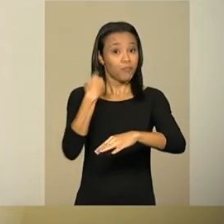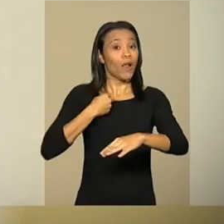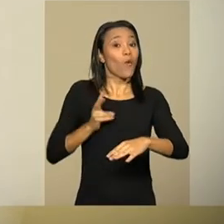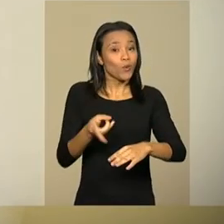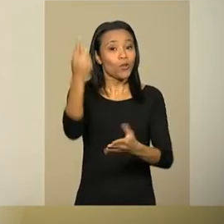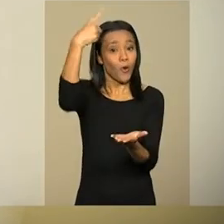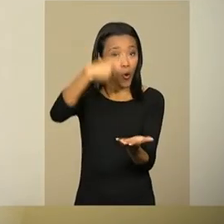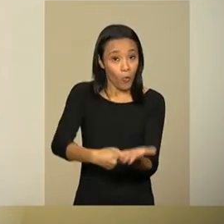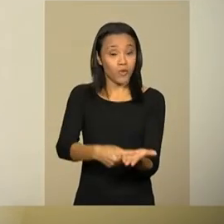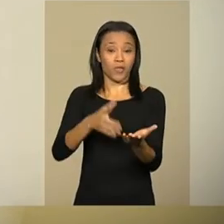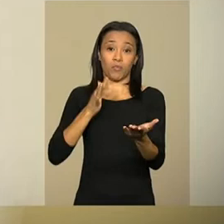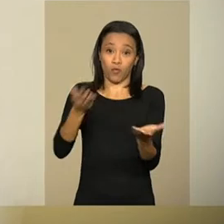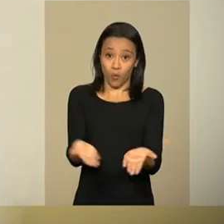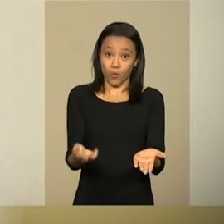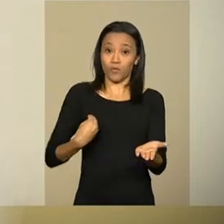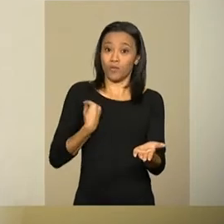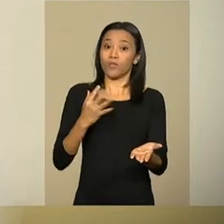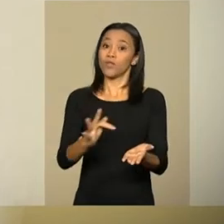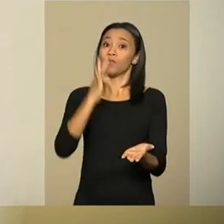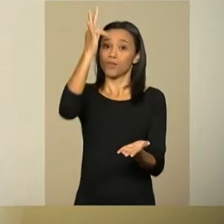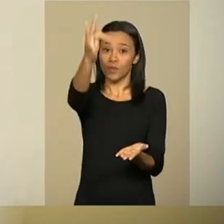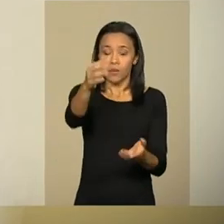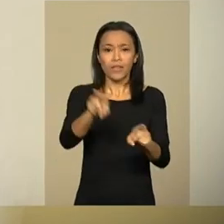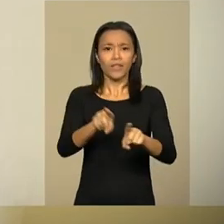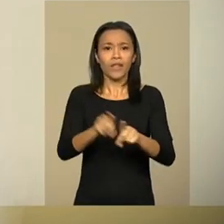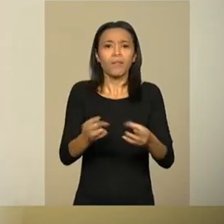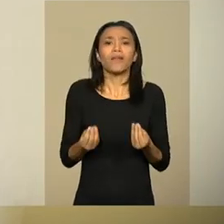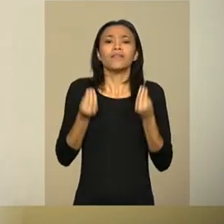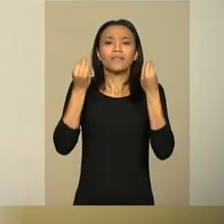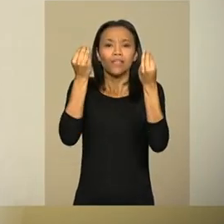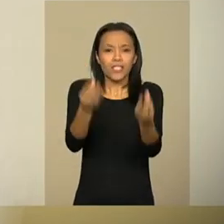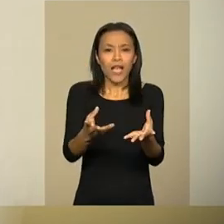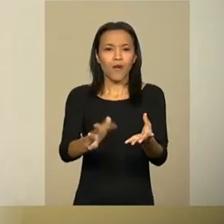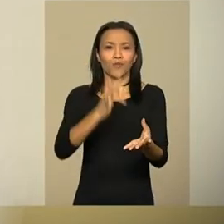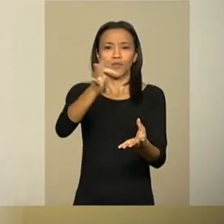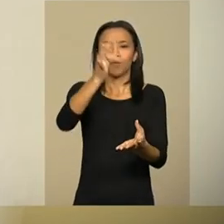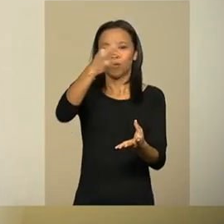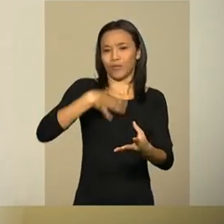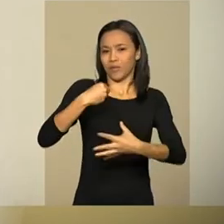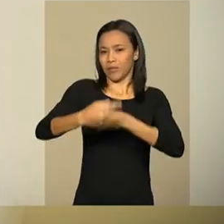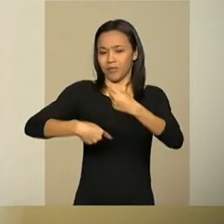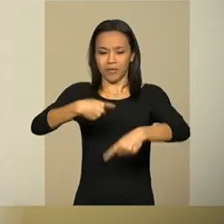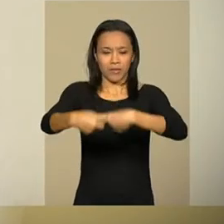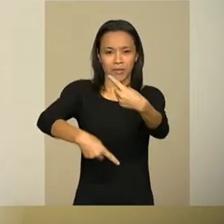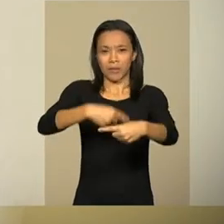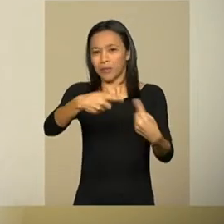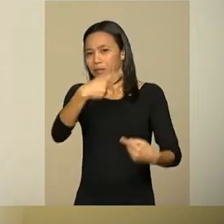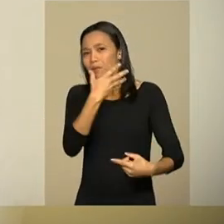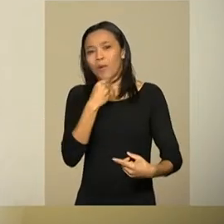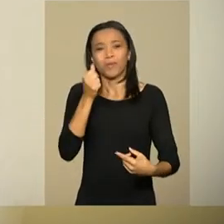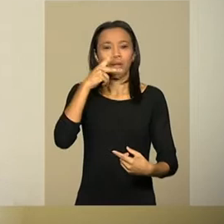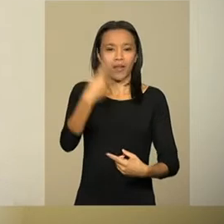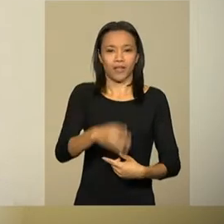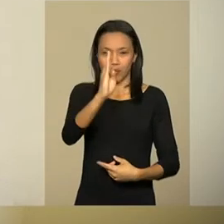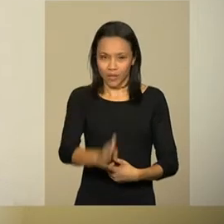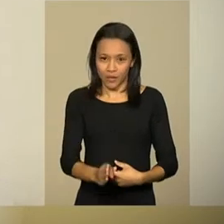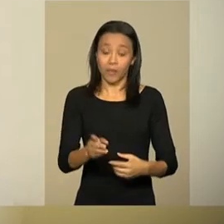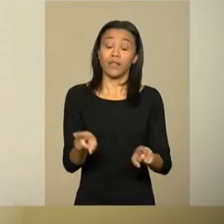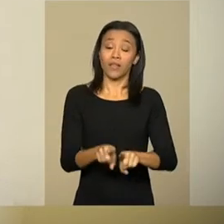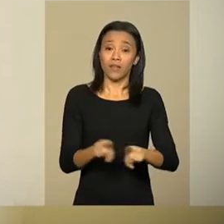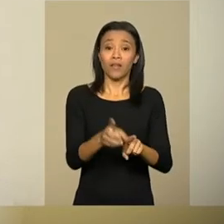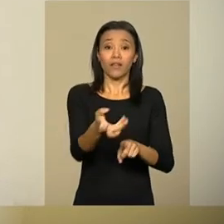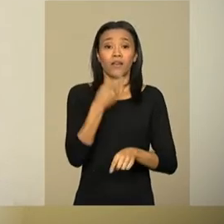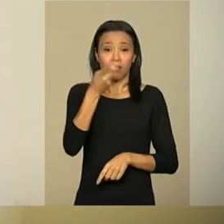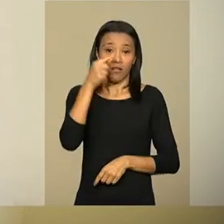com o presente com o futuro do país e deixar um grande legado às novas gerações de brasileiros e brasileiras e eu quero dizer